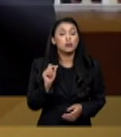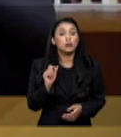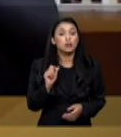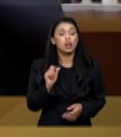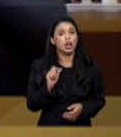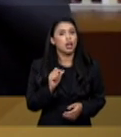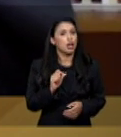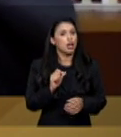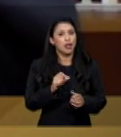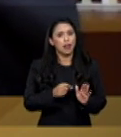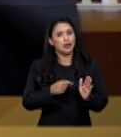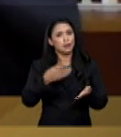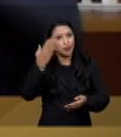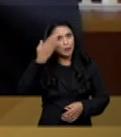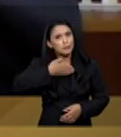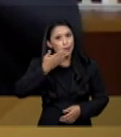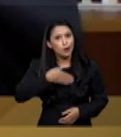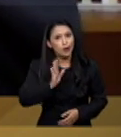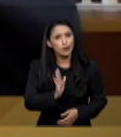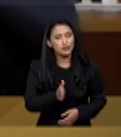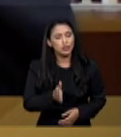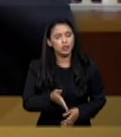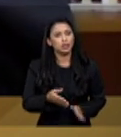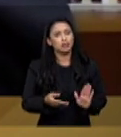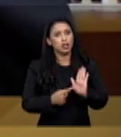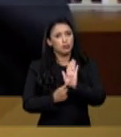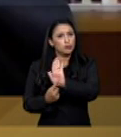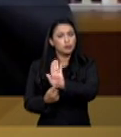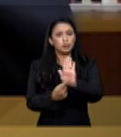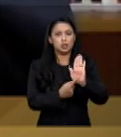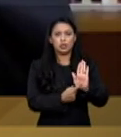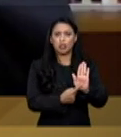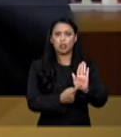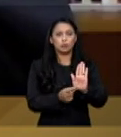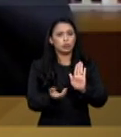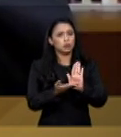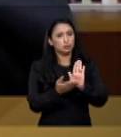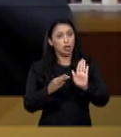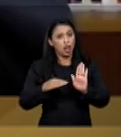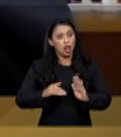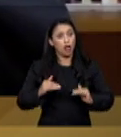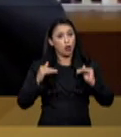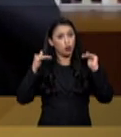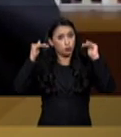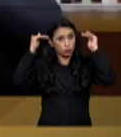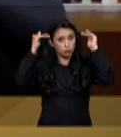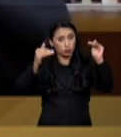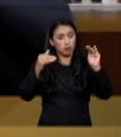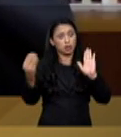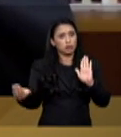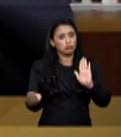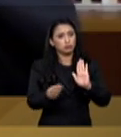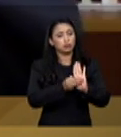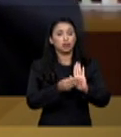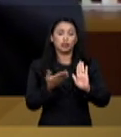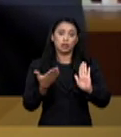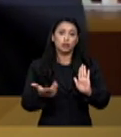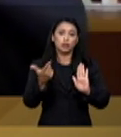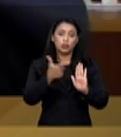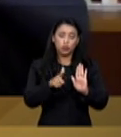fato notório, foi mais de uma vez reconhecido publicamente pela autoridade impetrada e,